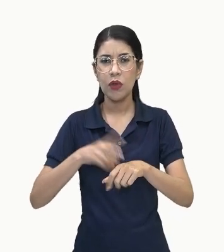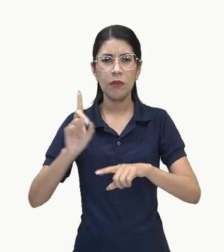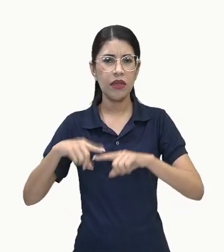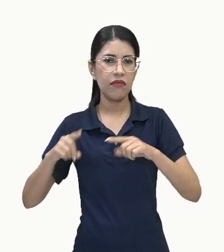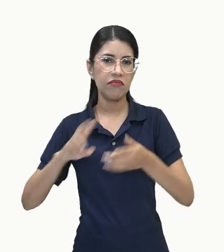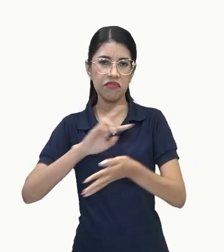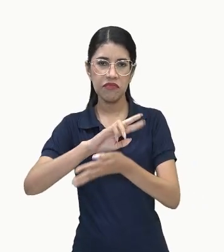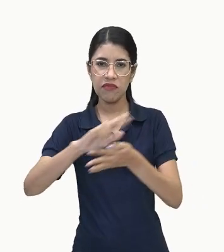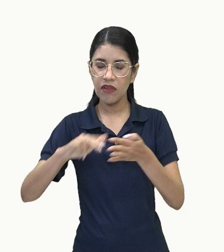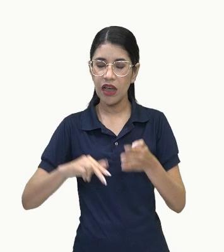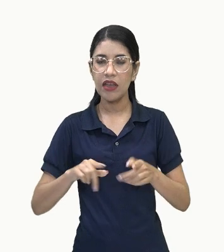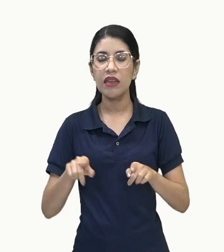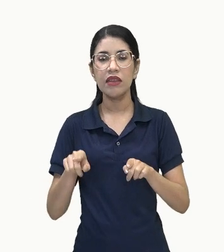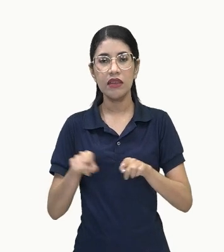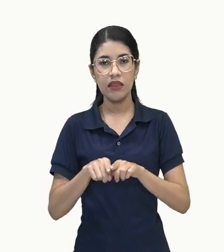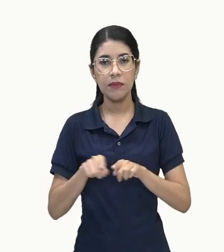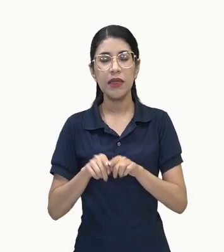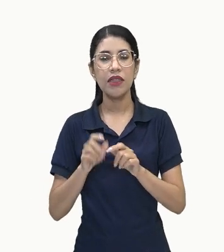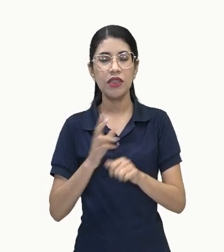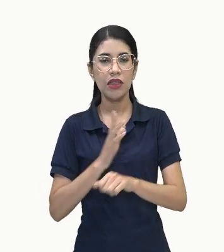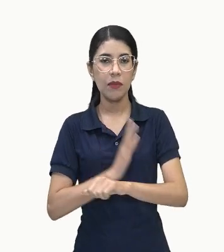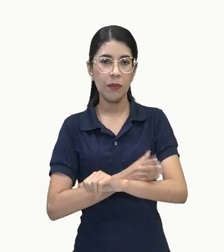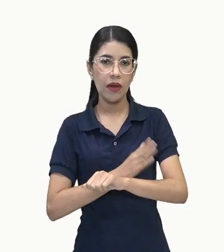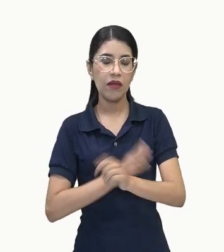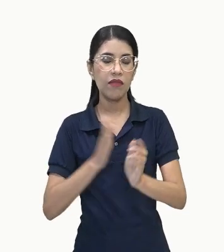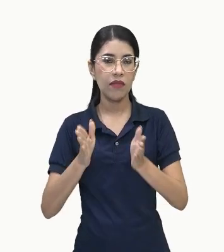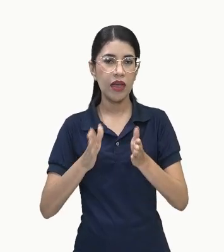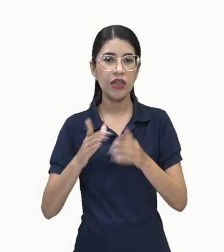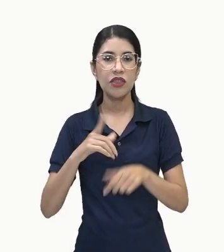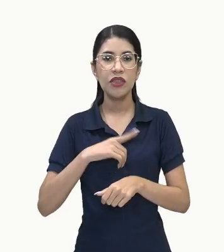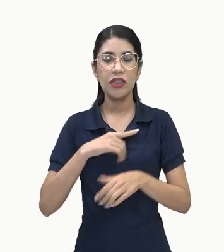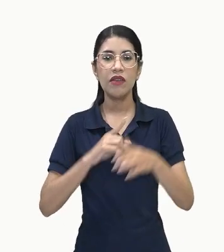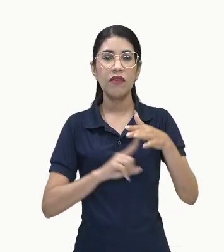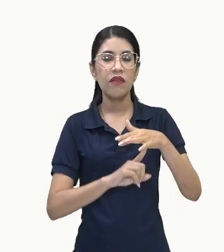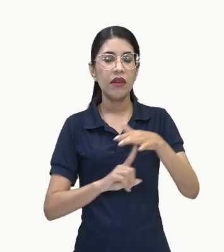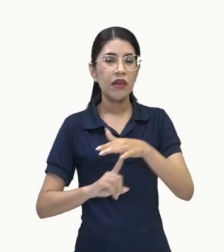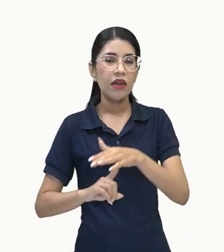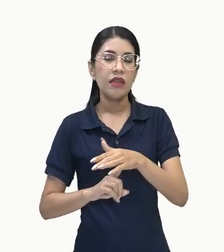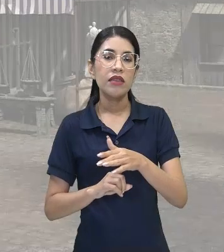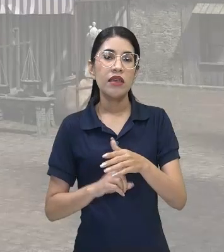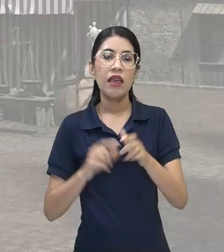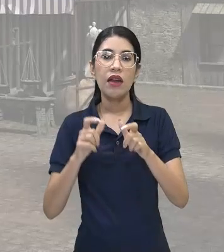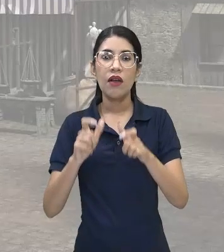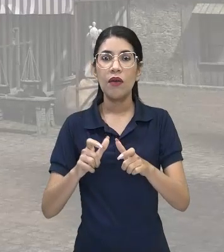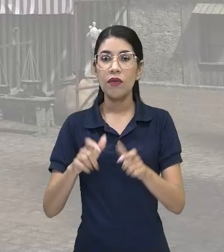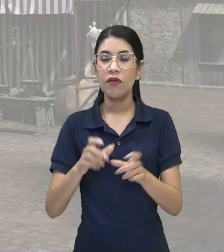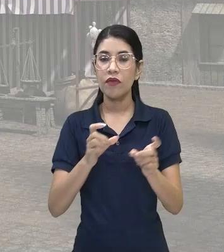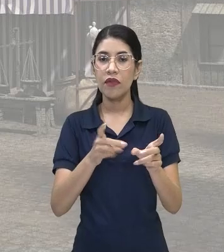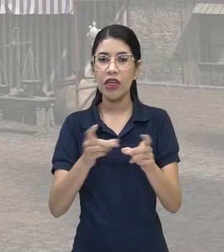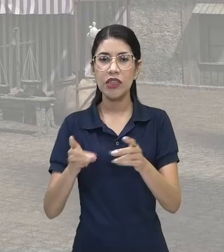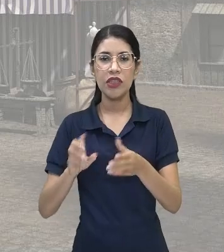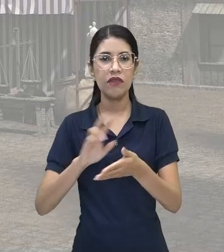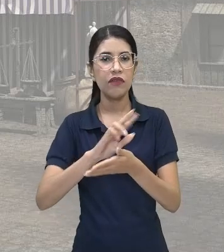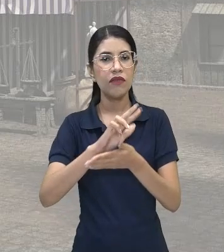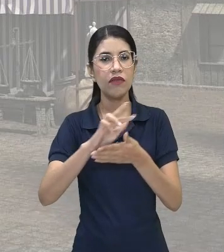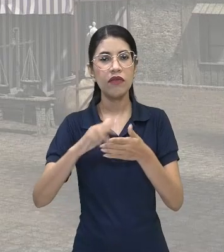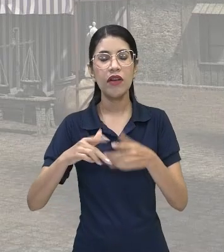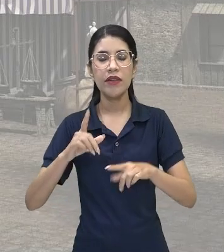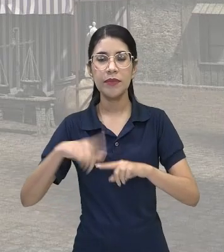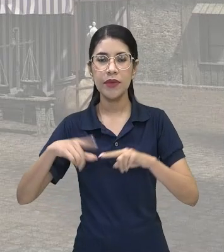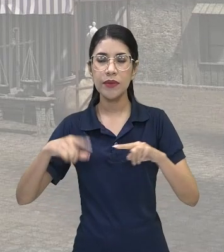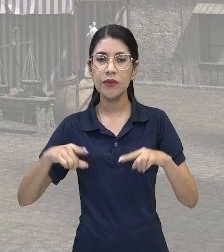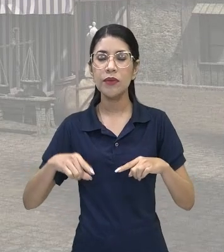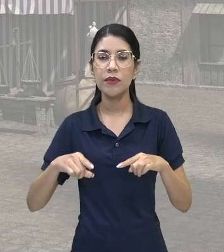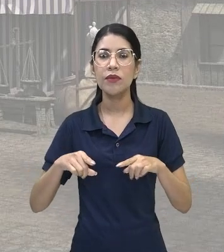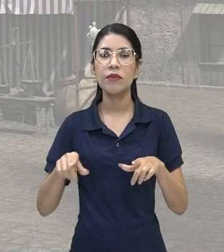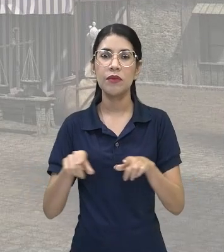feira. Existiam feiras medievais também. E essas feiras eram onde comercializava de tudo, inclusive de produtos que